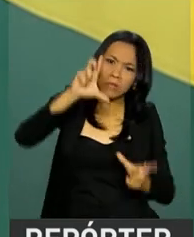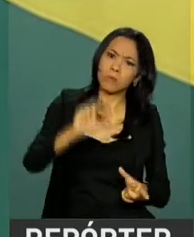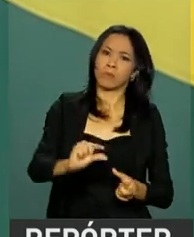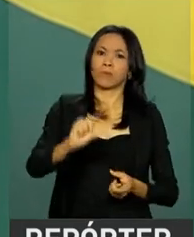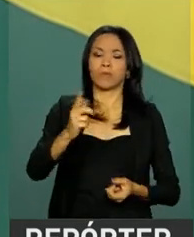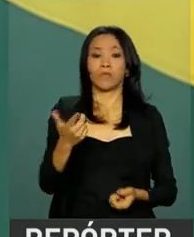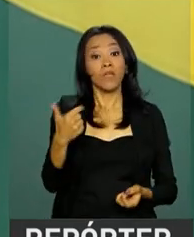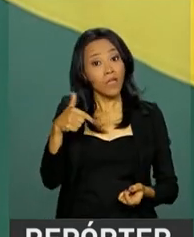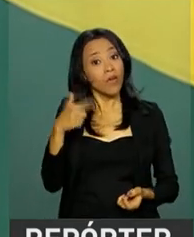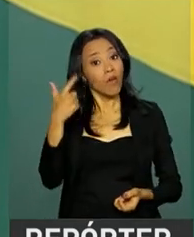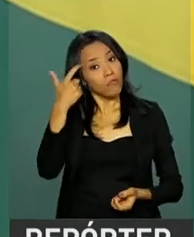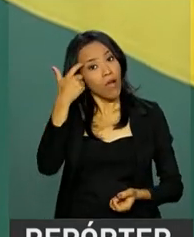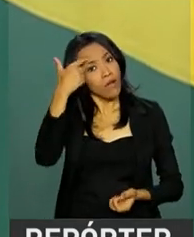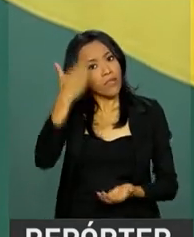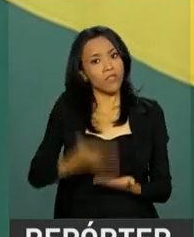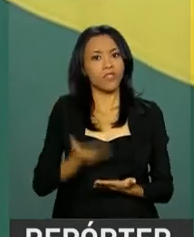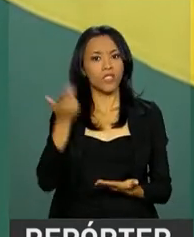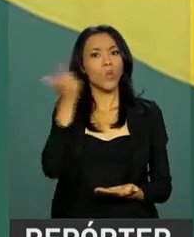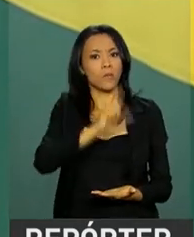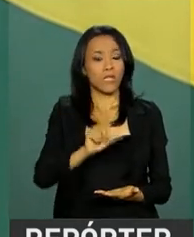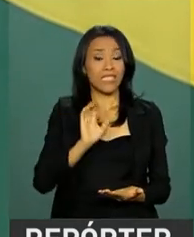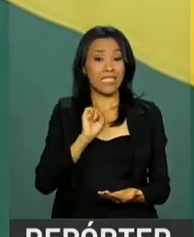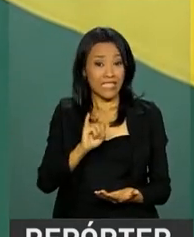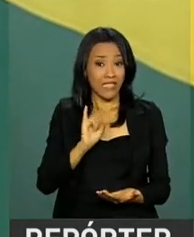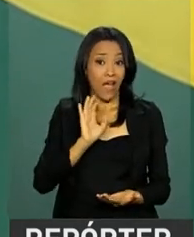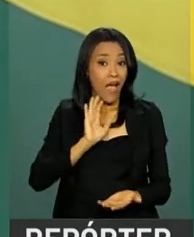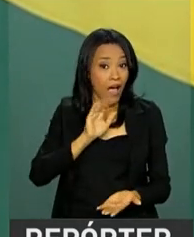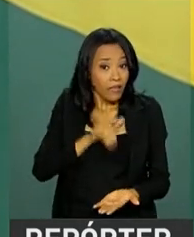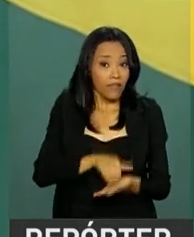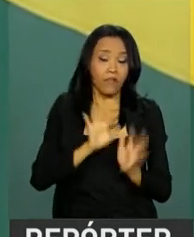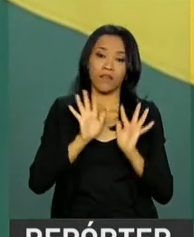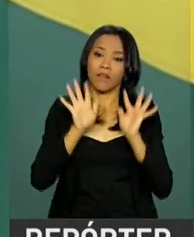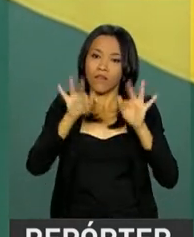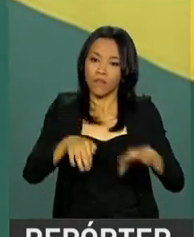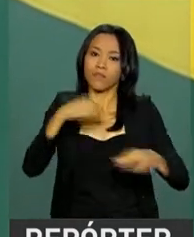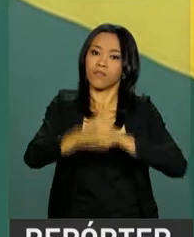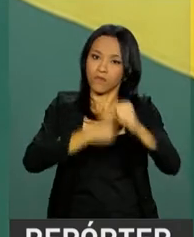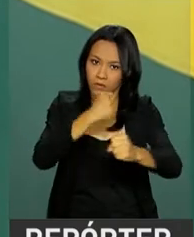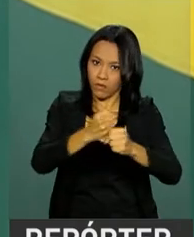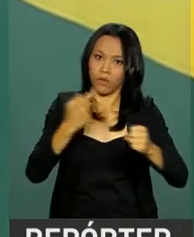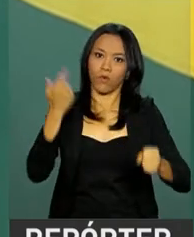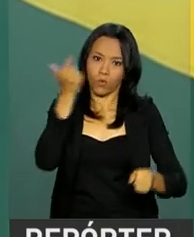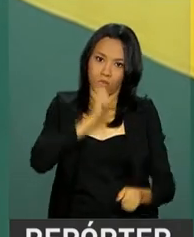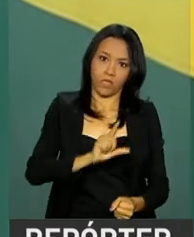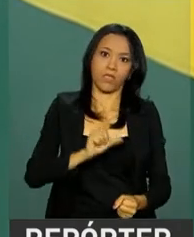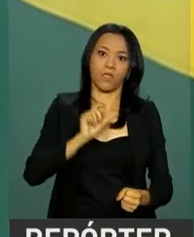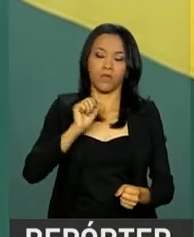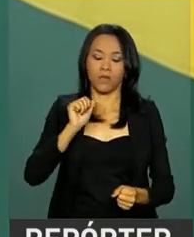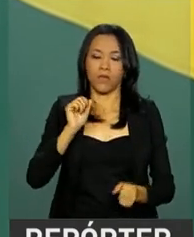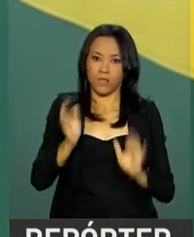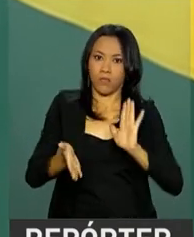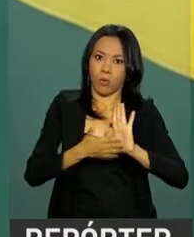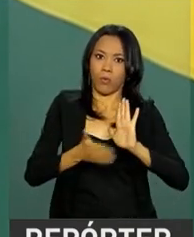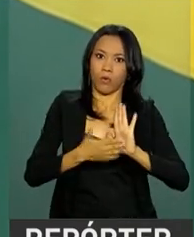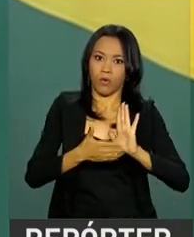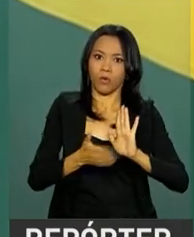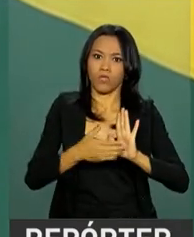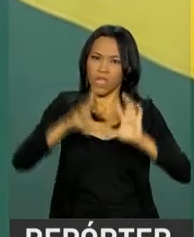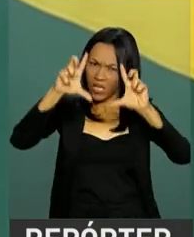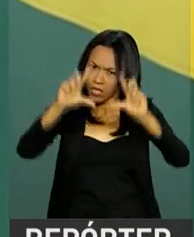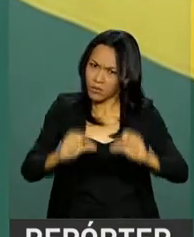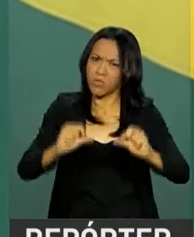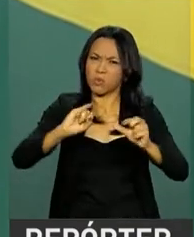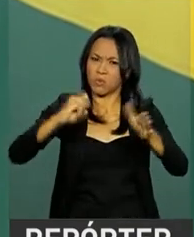tese pode prosperar então se até o final do ano nós conseguíssemos levar adiante também a simplificação tributária